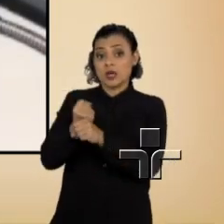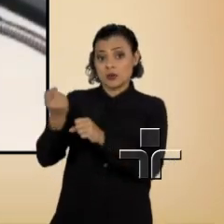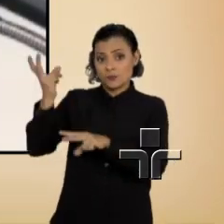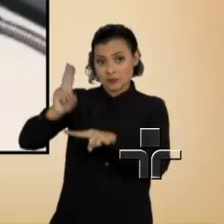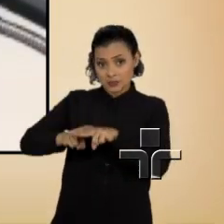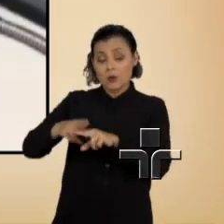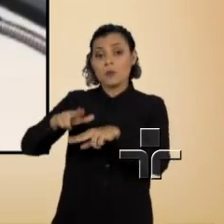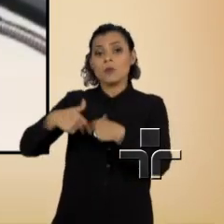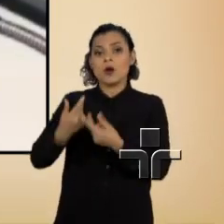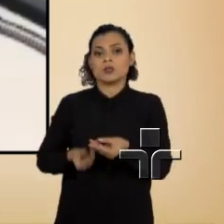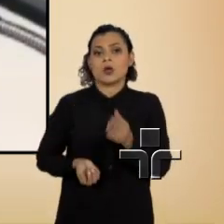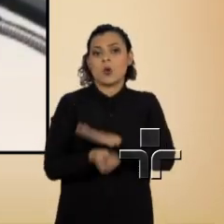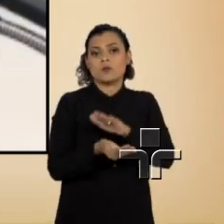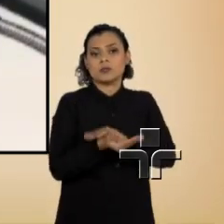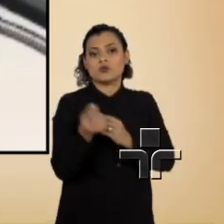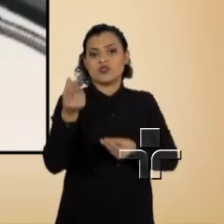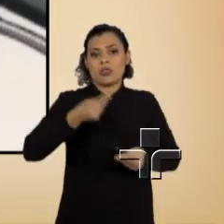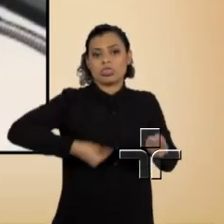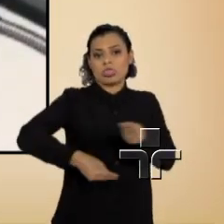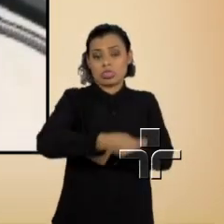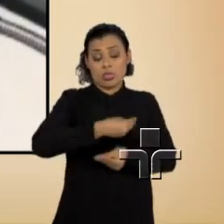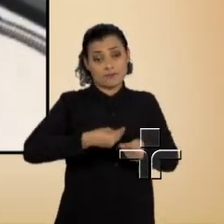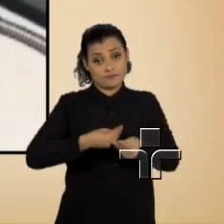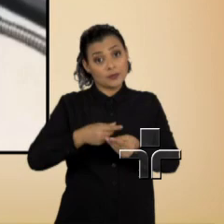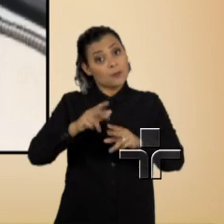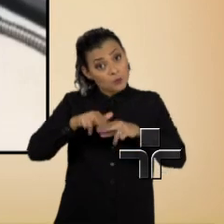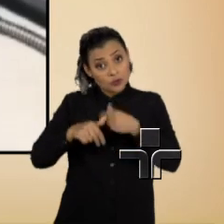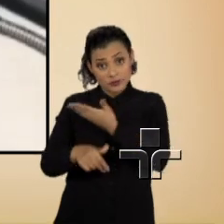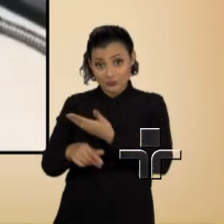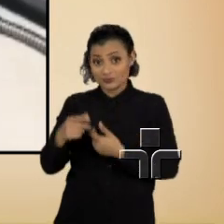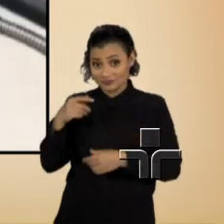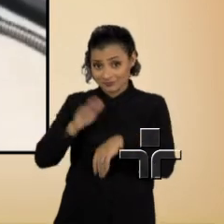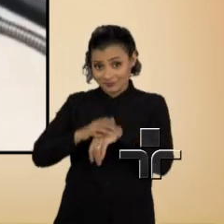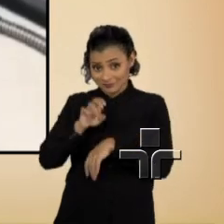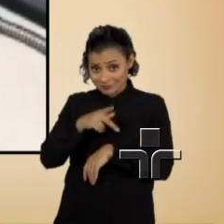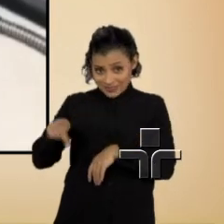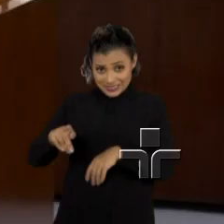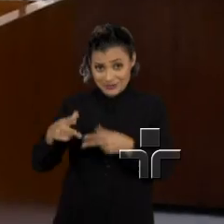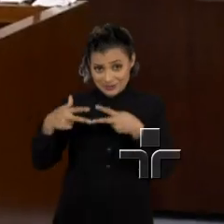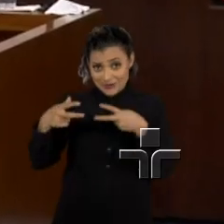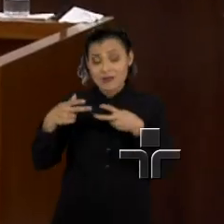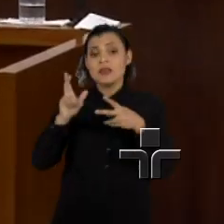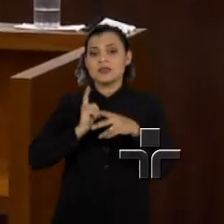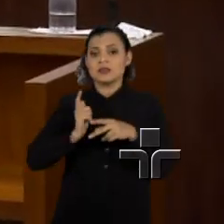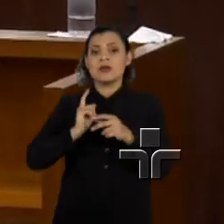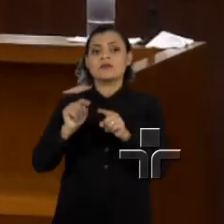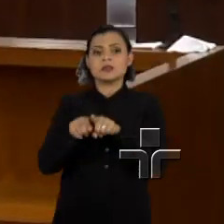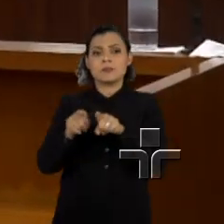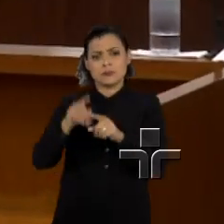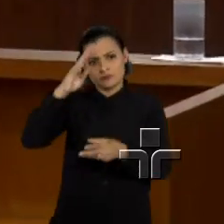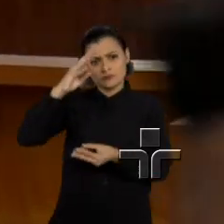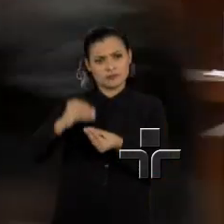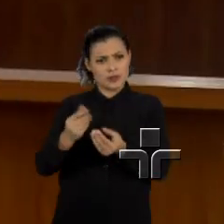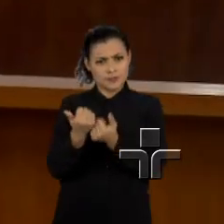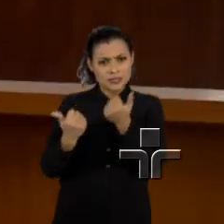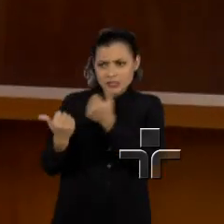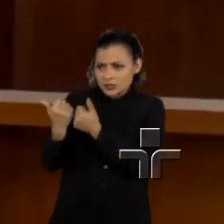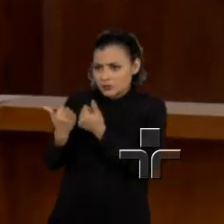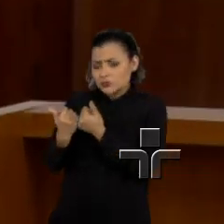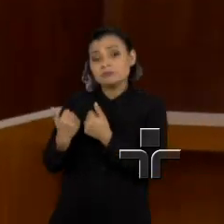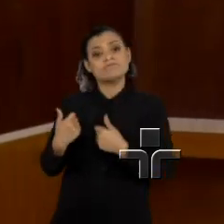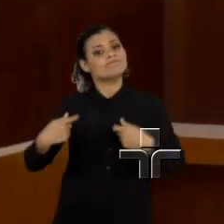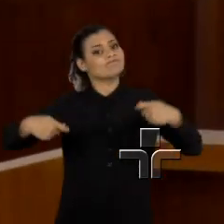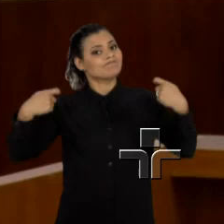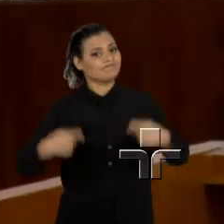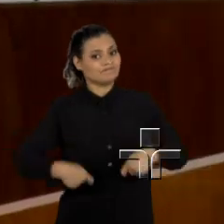por corrupção e lavagem de dinheiro. Aldemir Bendini foi alvo de delações premiadas e, no entendimento dos ministros, deveria